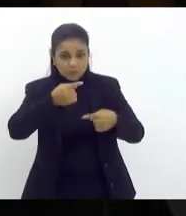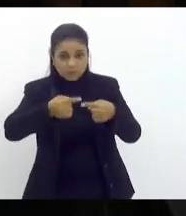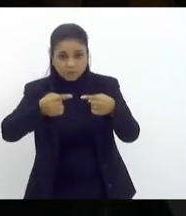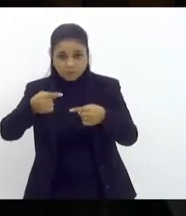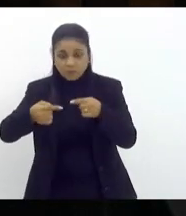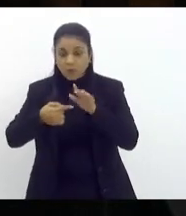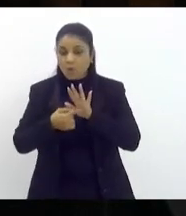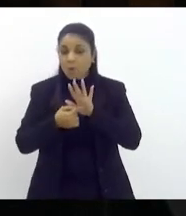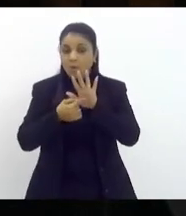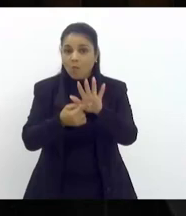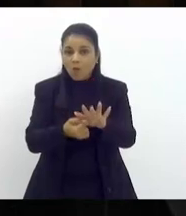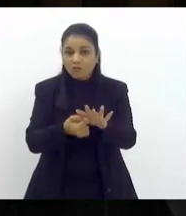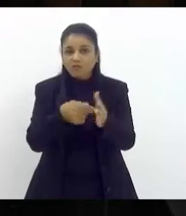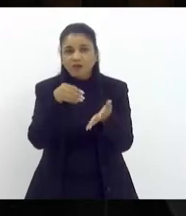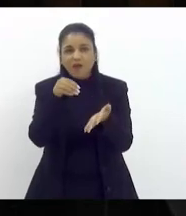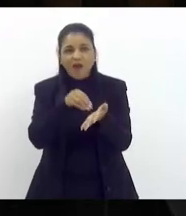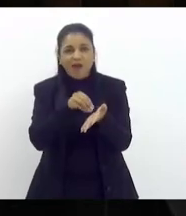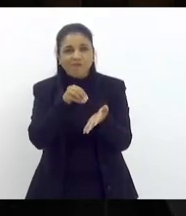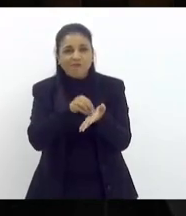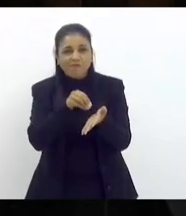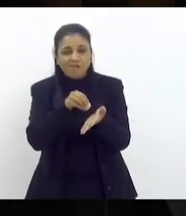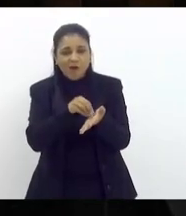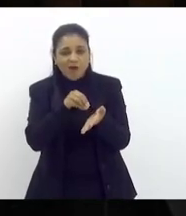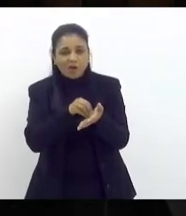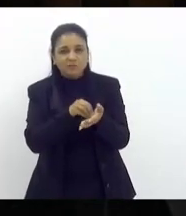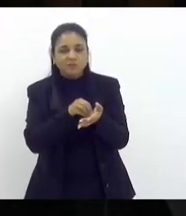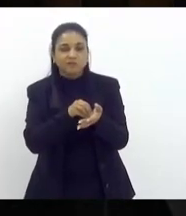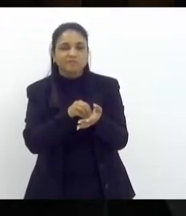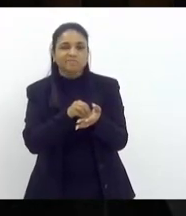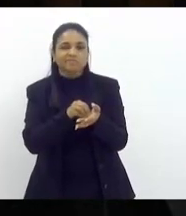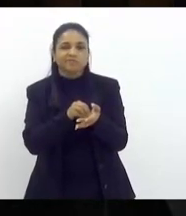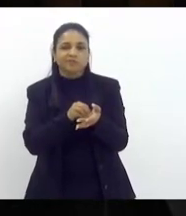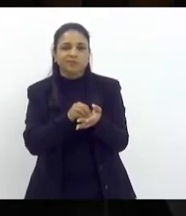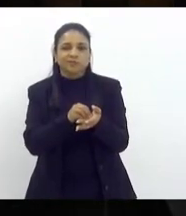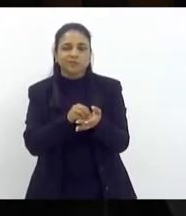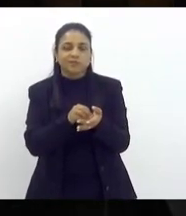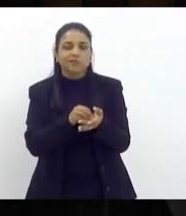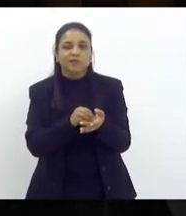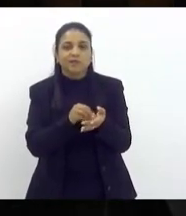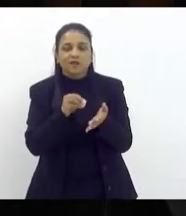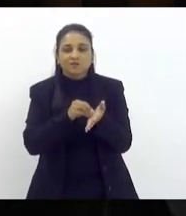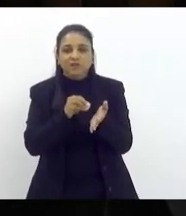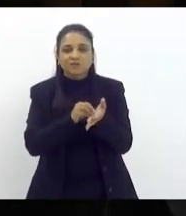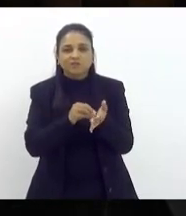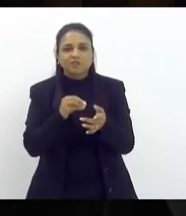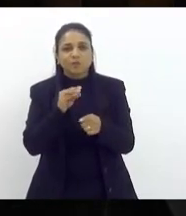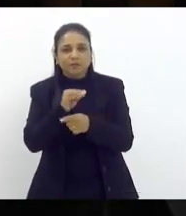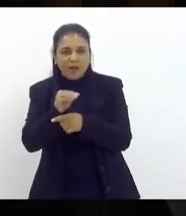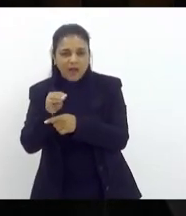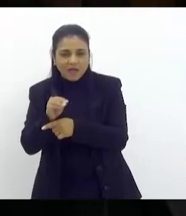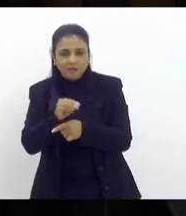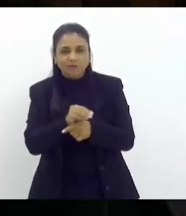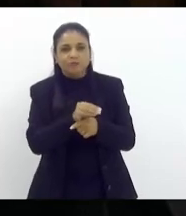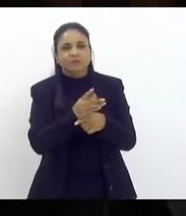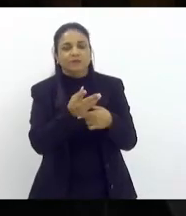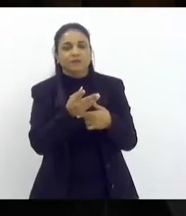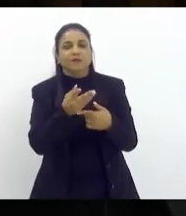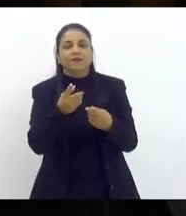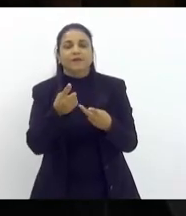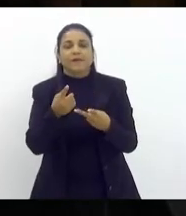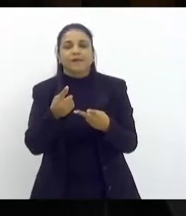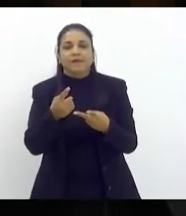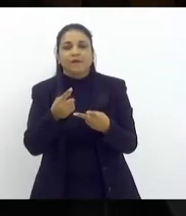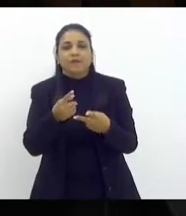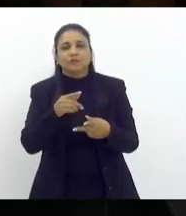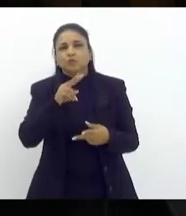ineficiência e o cuidado com essas mulheres que hoje estão em privação de liberdade são mais de duas mil mulheres